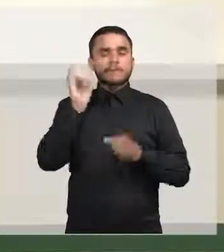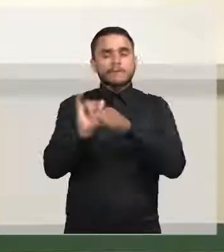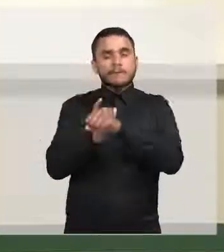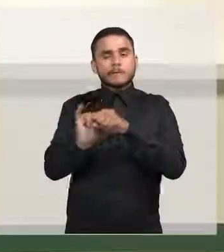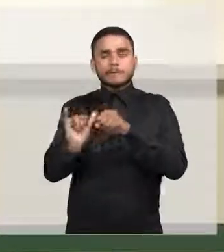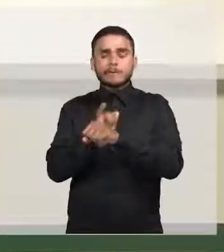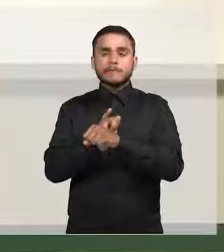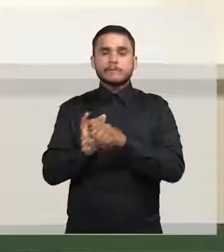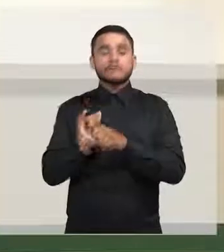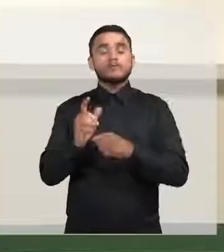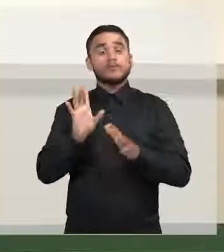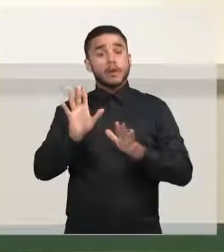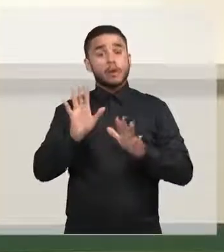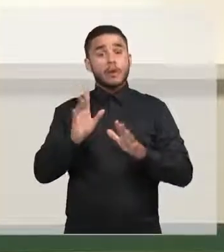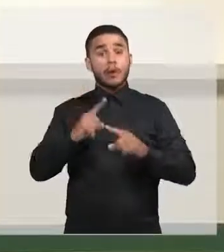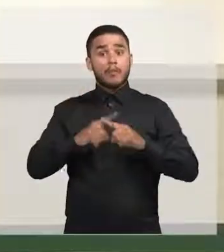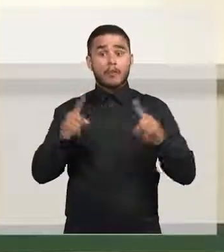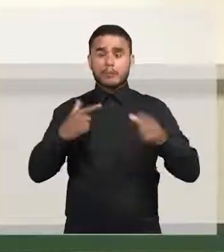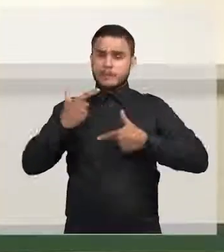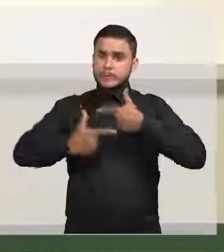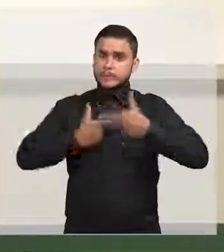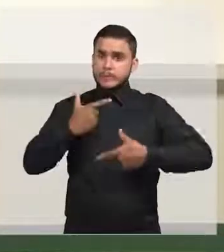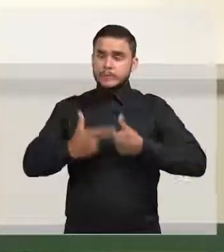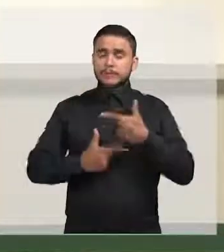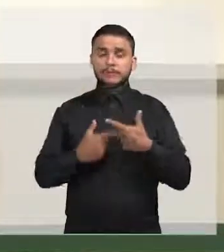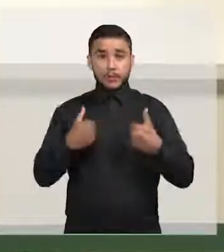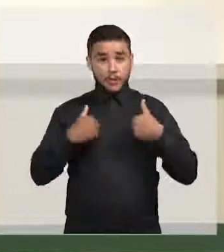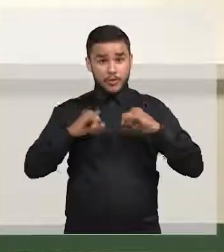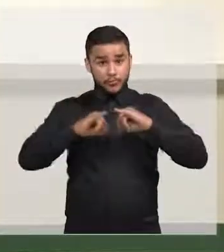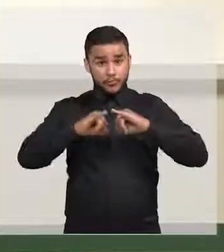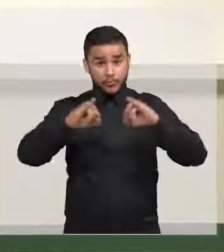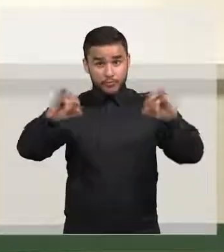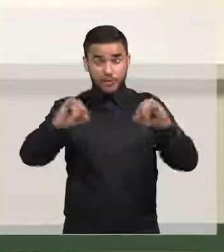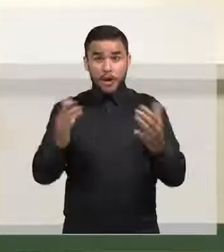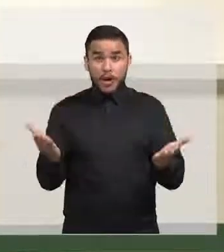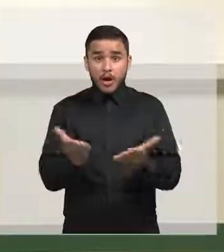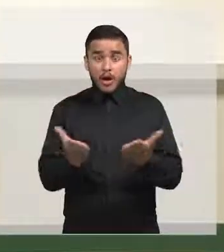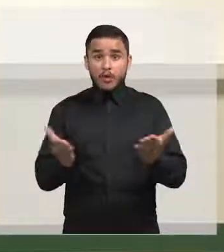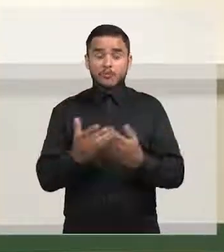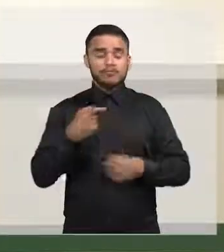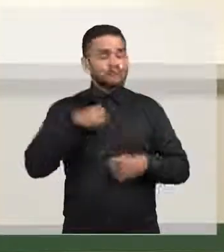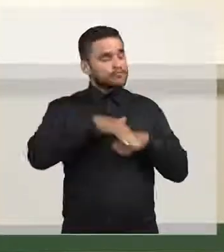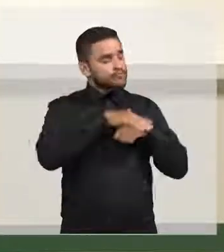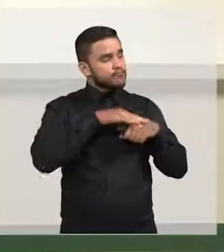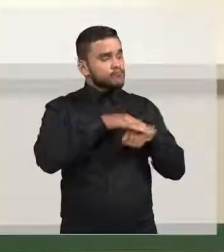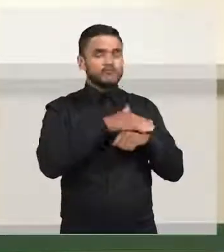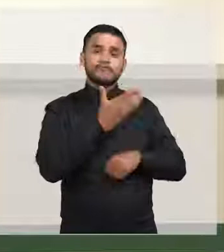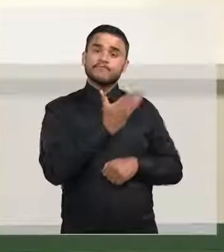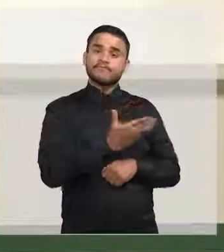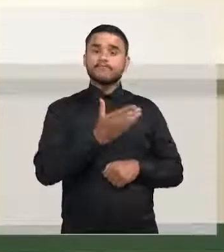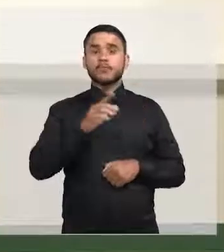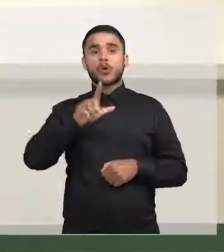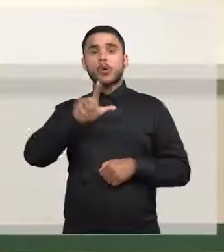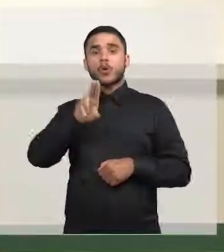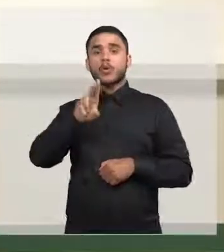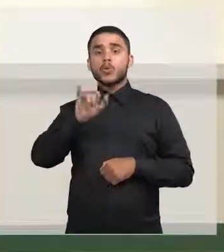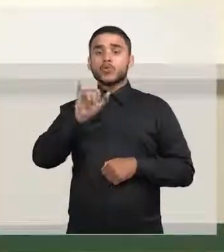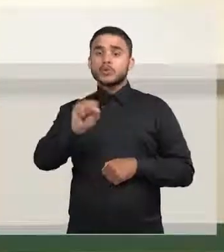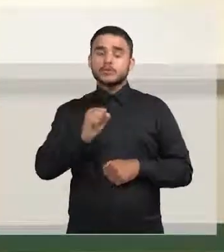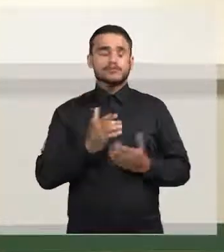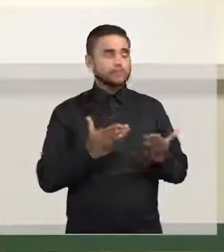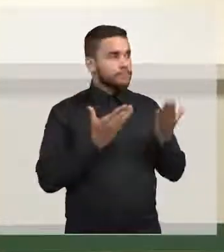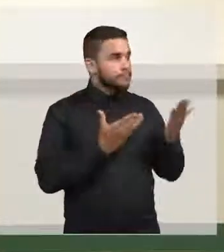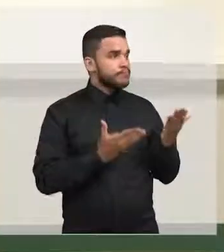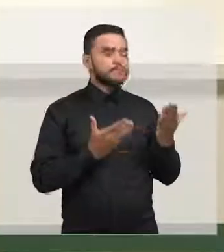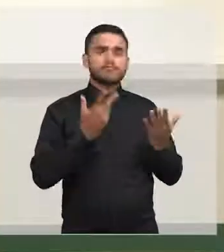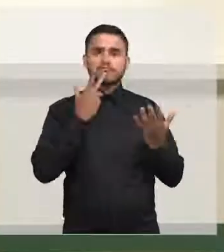ao Ministério da Segurança Pública, que foi criado agora, o Ministério da Justiça, o Ministério da